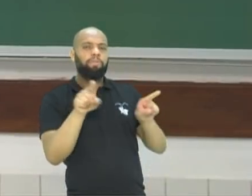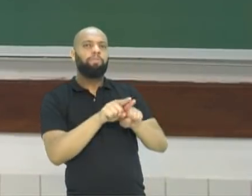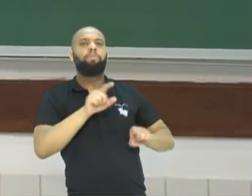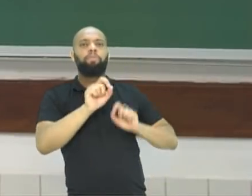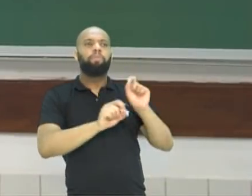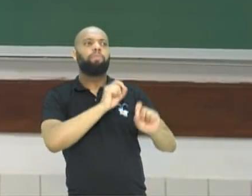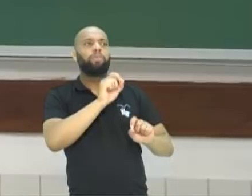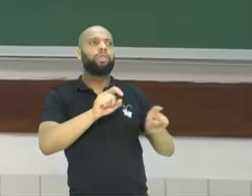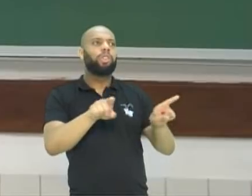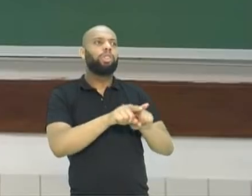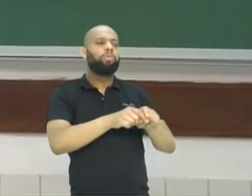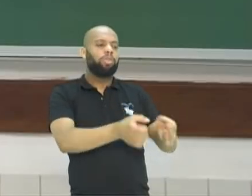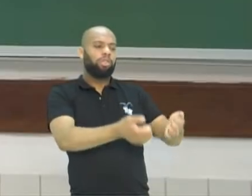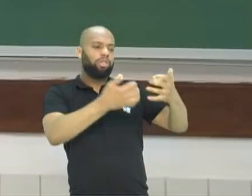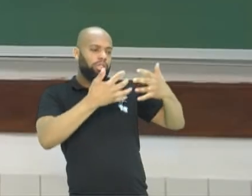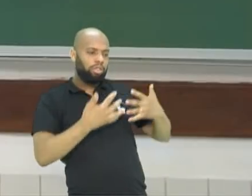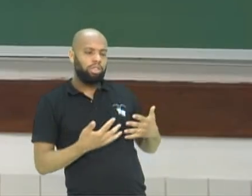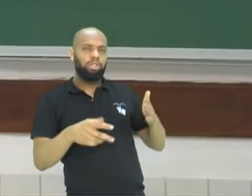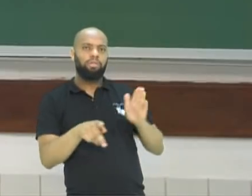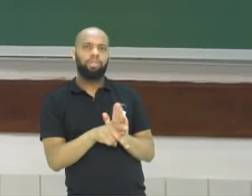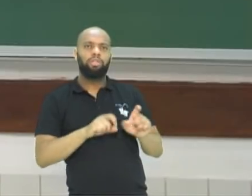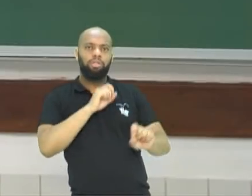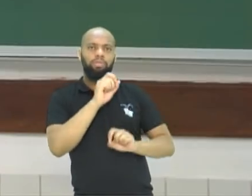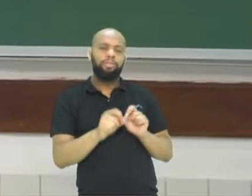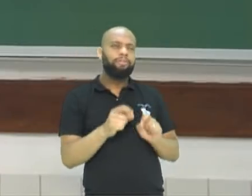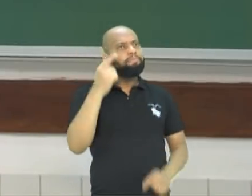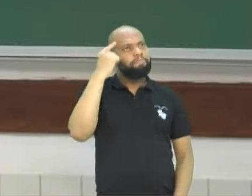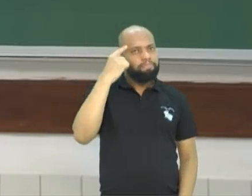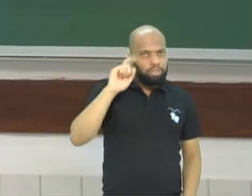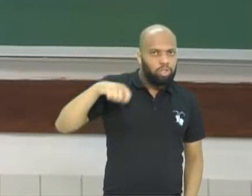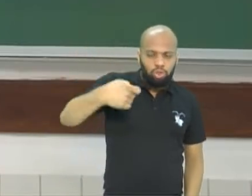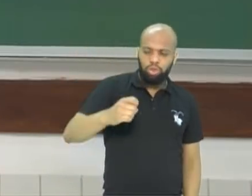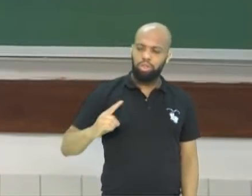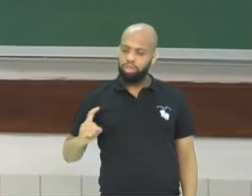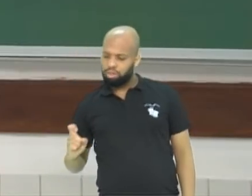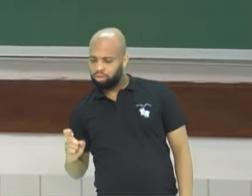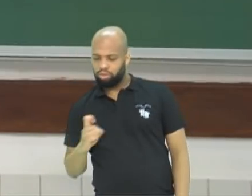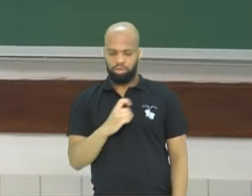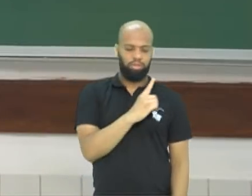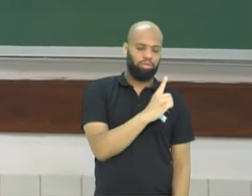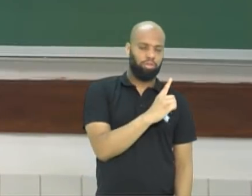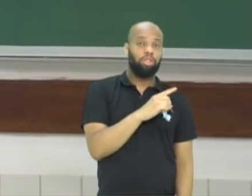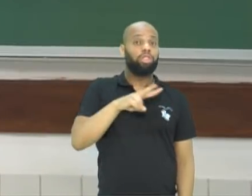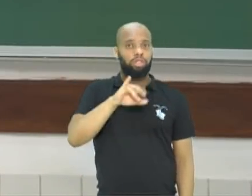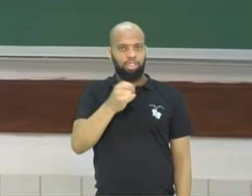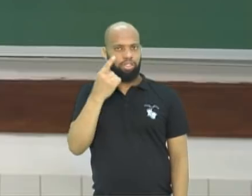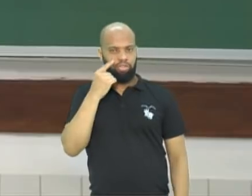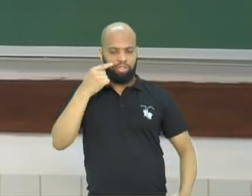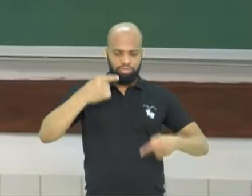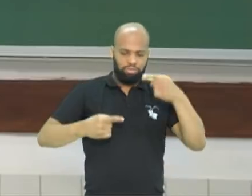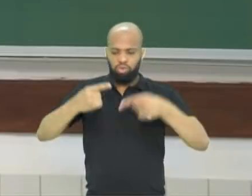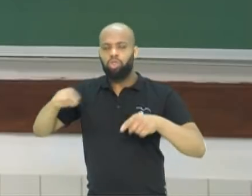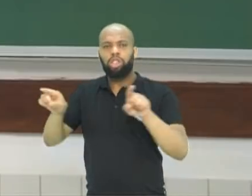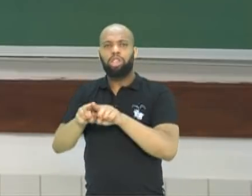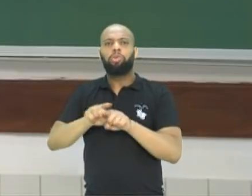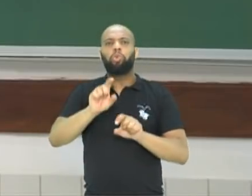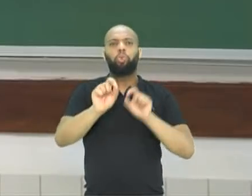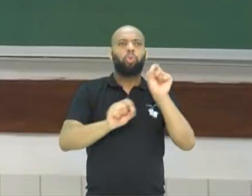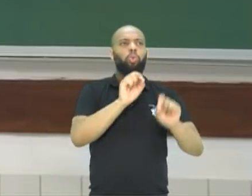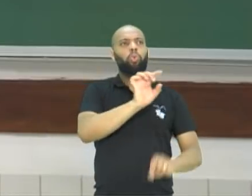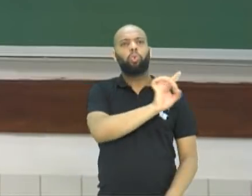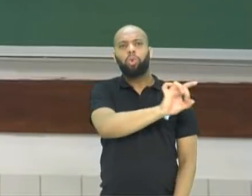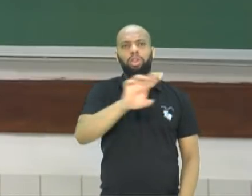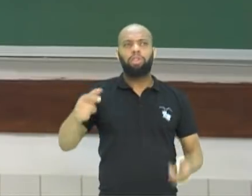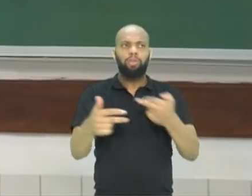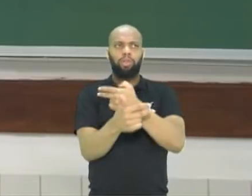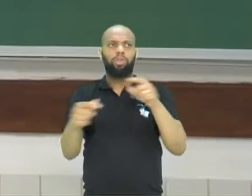tinha trazido para ele como reflexo a respeito do evolucionismo. Nós vamos discutir isso lá na frente, o que cada uma